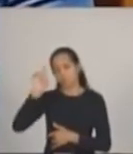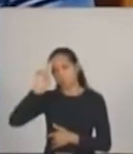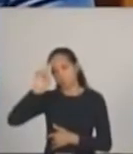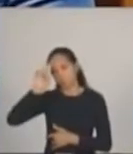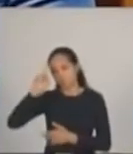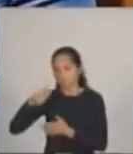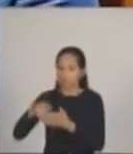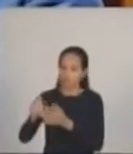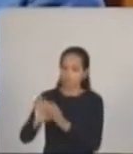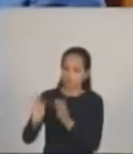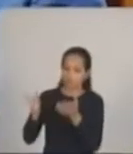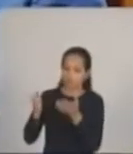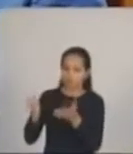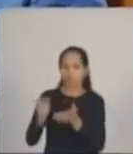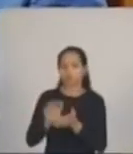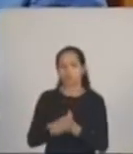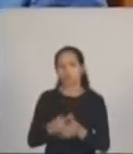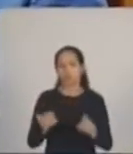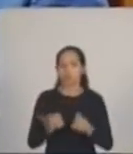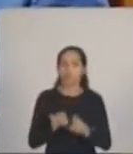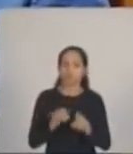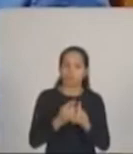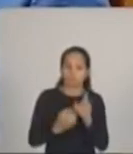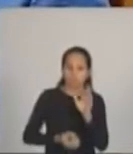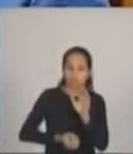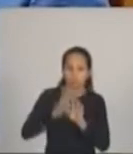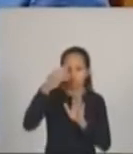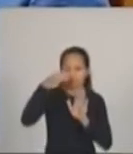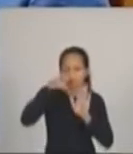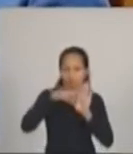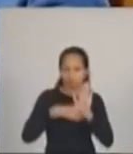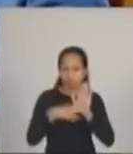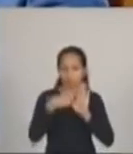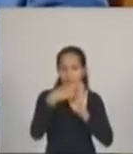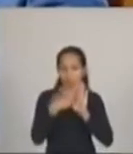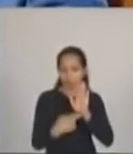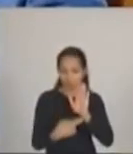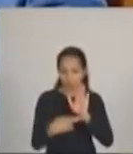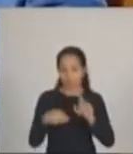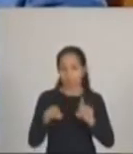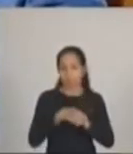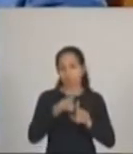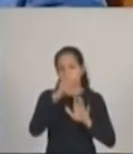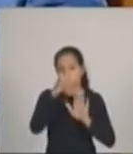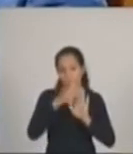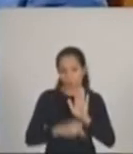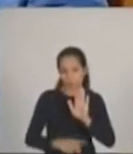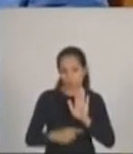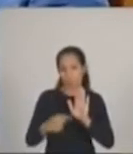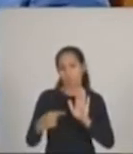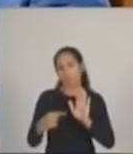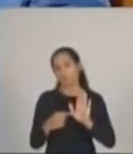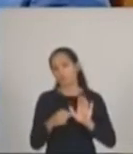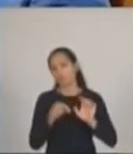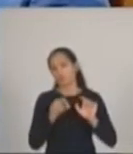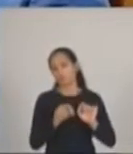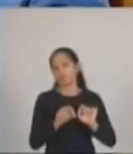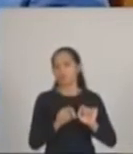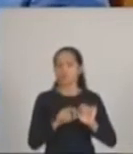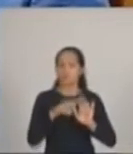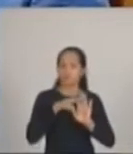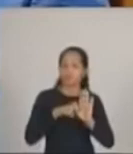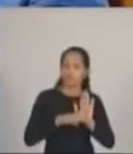Tanto em relação a criar atribuições, e o projeto versa sobre programa de